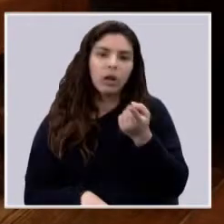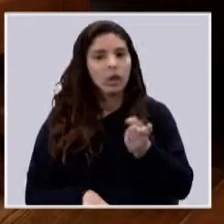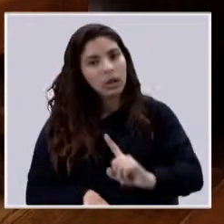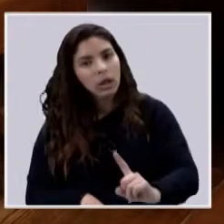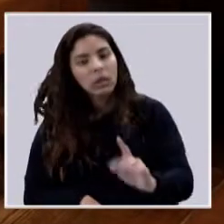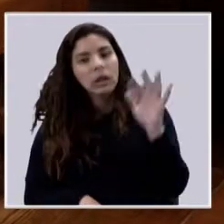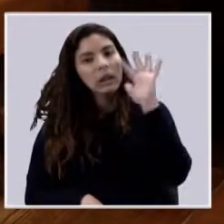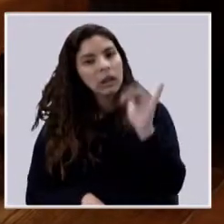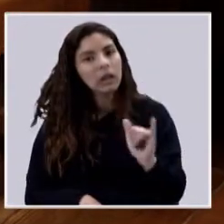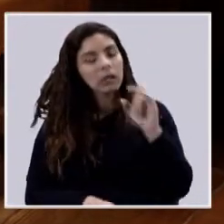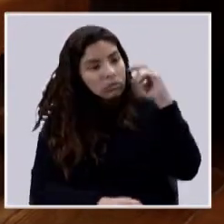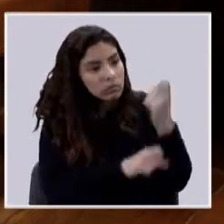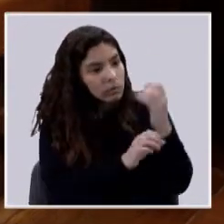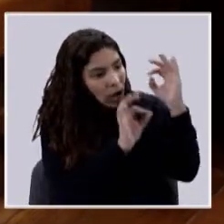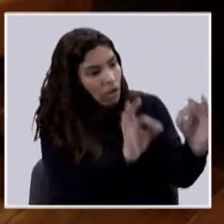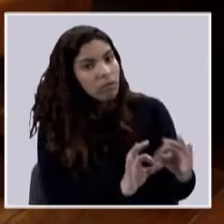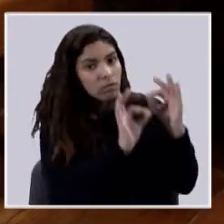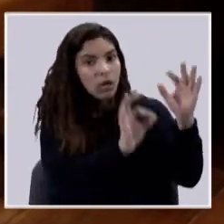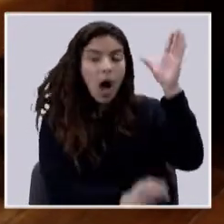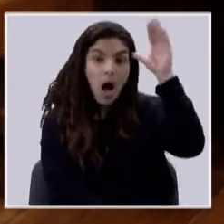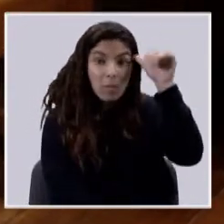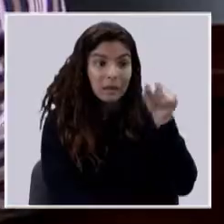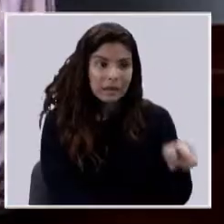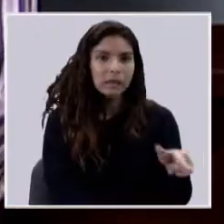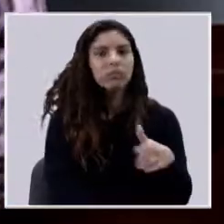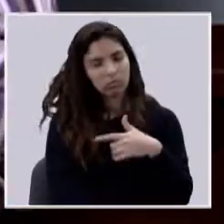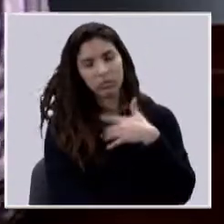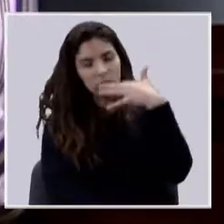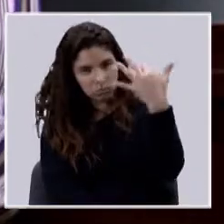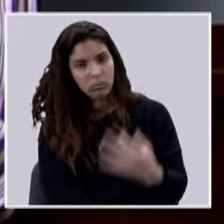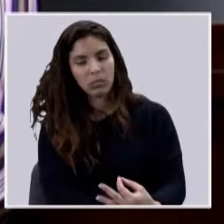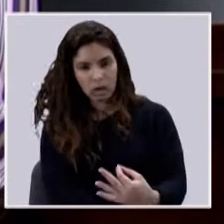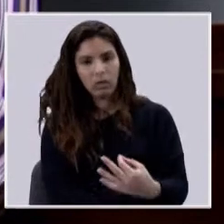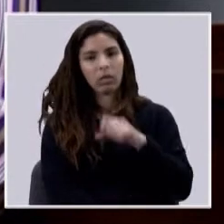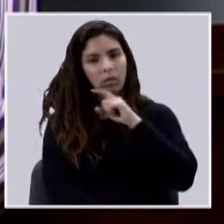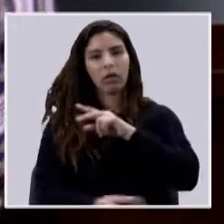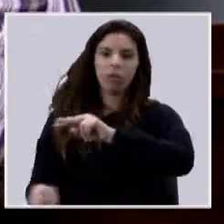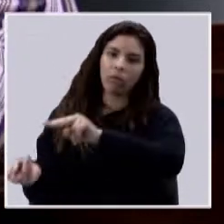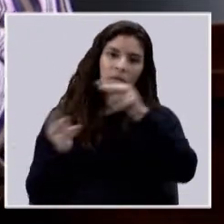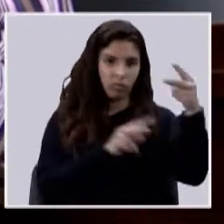Se for de facto uma missão de conservação à séria, sem dúvida,